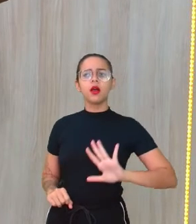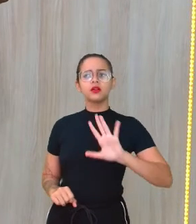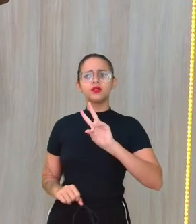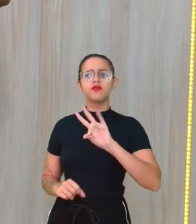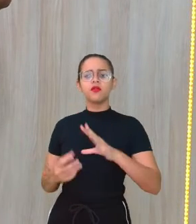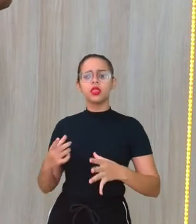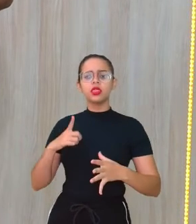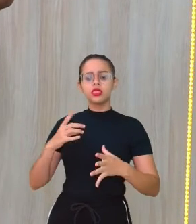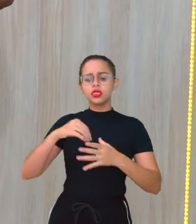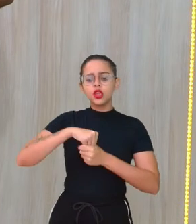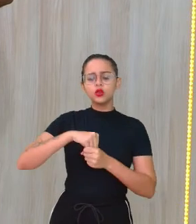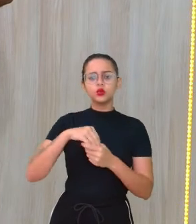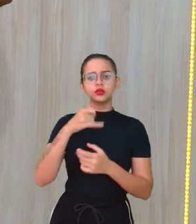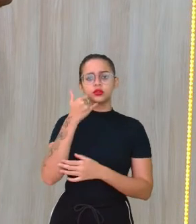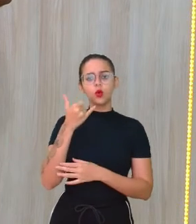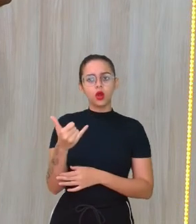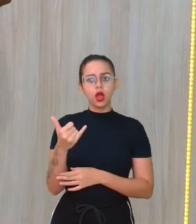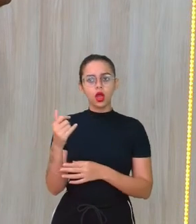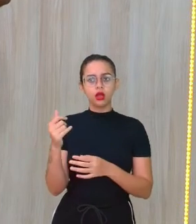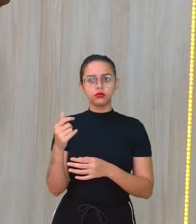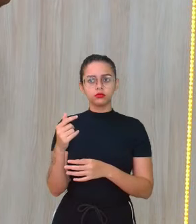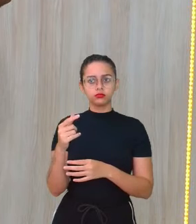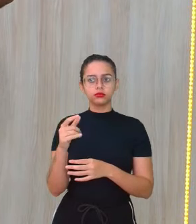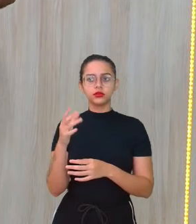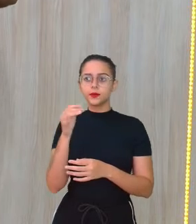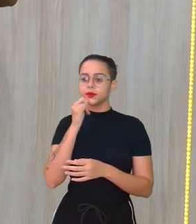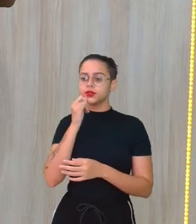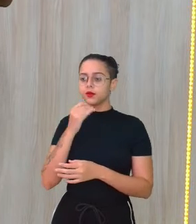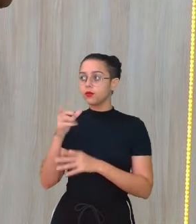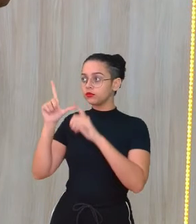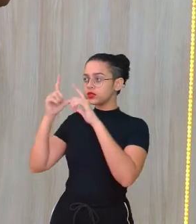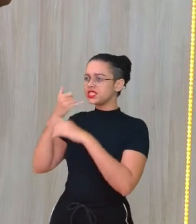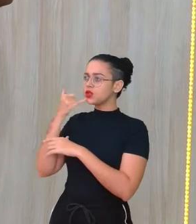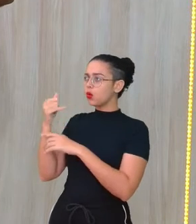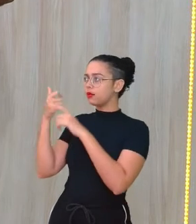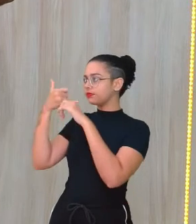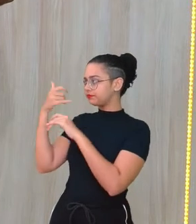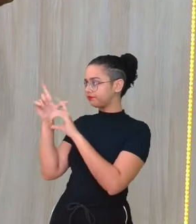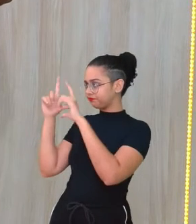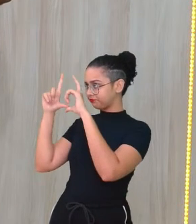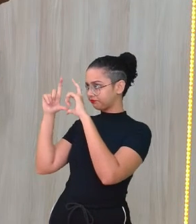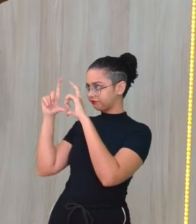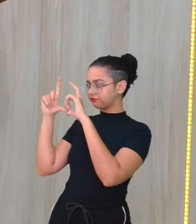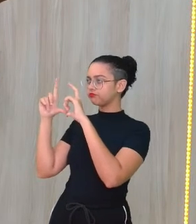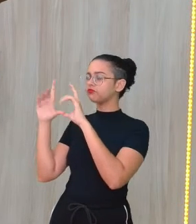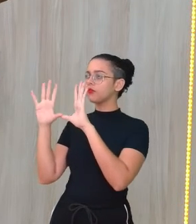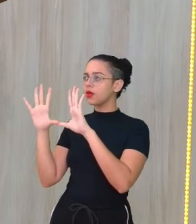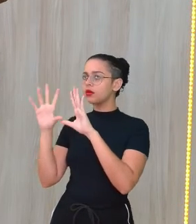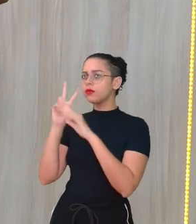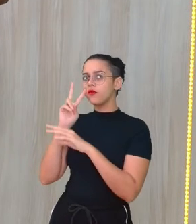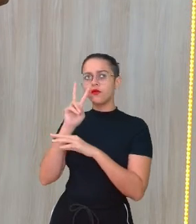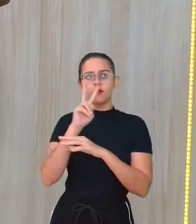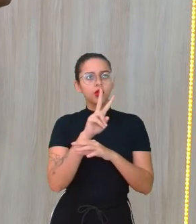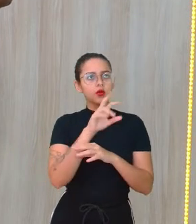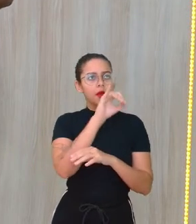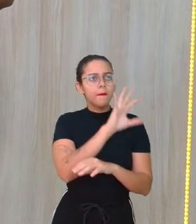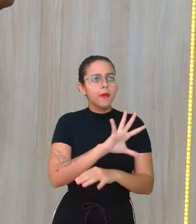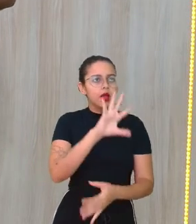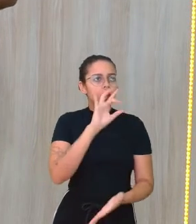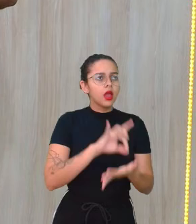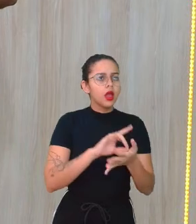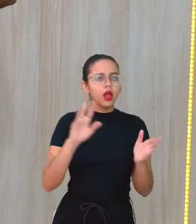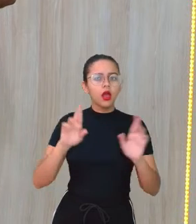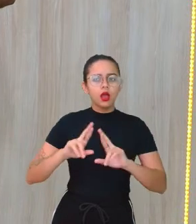vai ficar no teu celular com relação à roda gigante? Matematicamente, a gente diz que essa imagem que vai para o teu